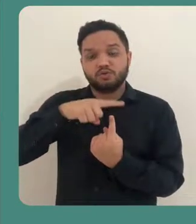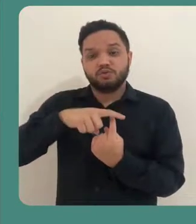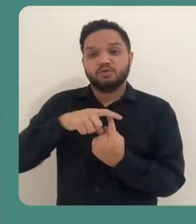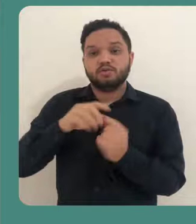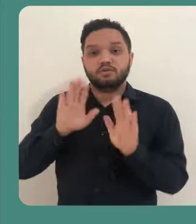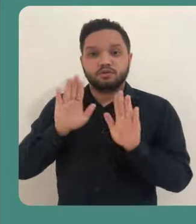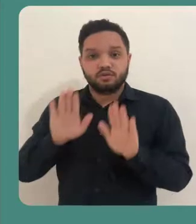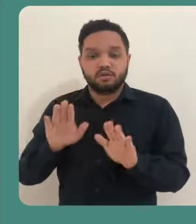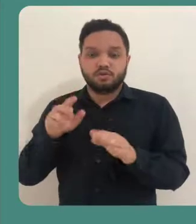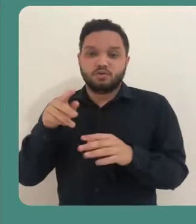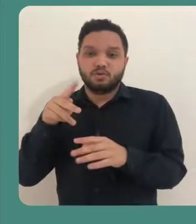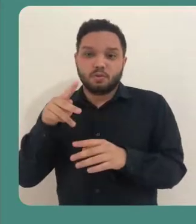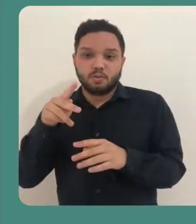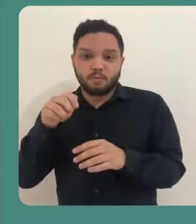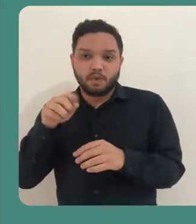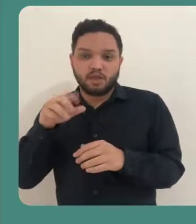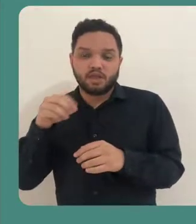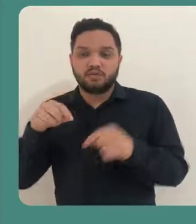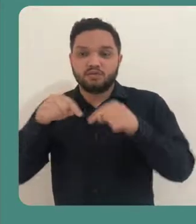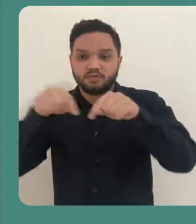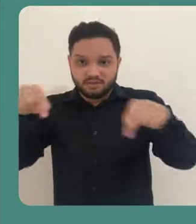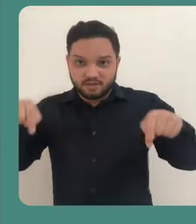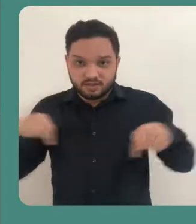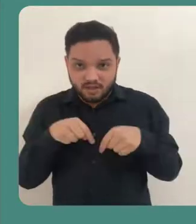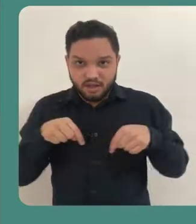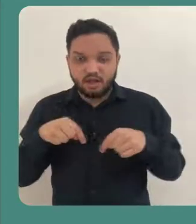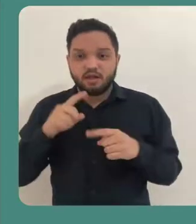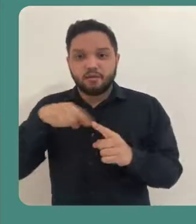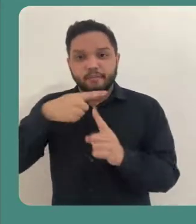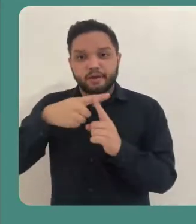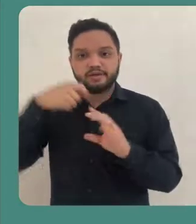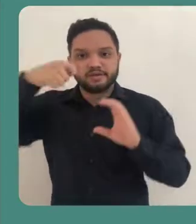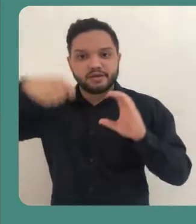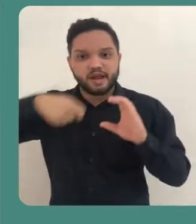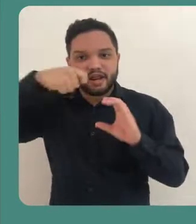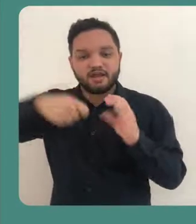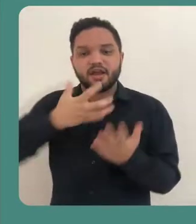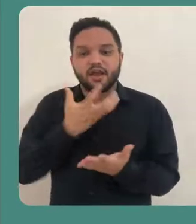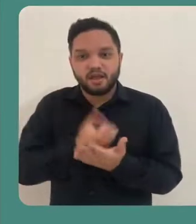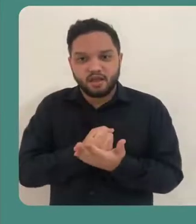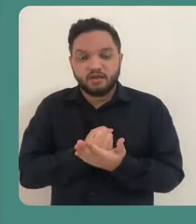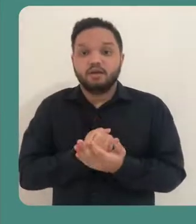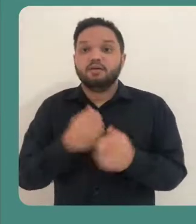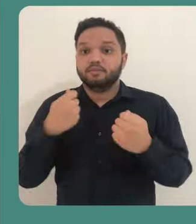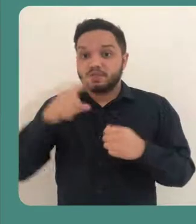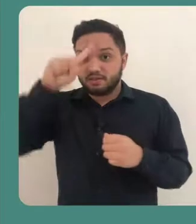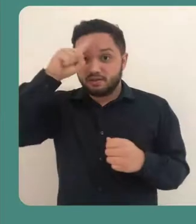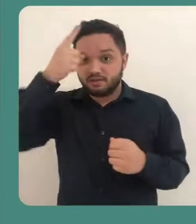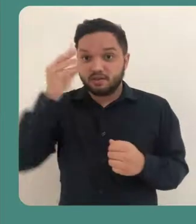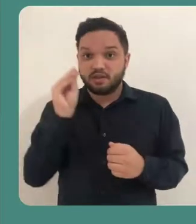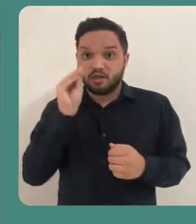sala atividade com gravação eu vou atribuir um nome a essa atividade